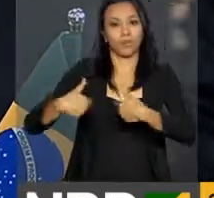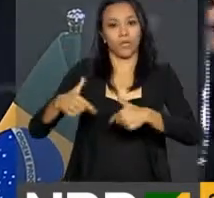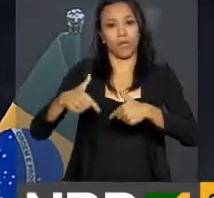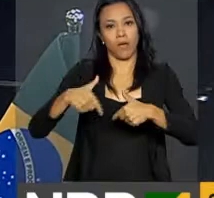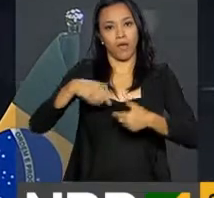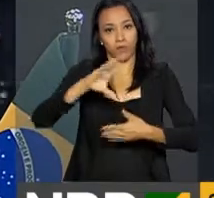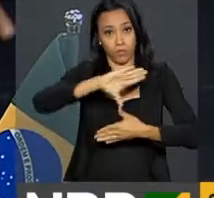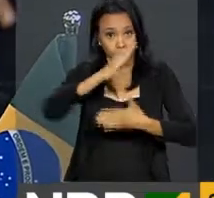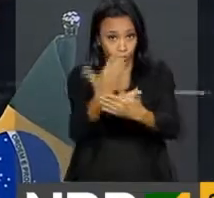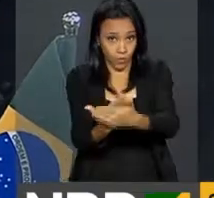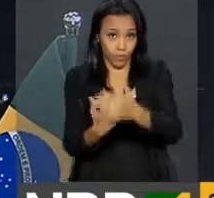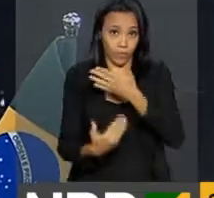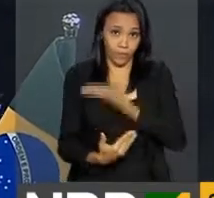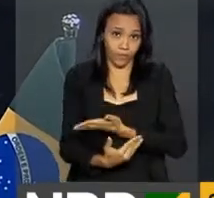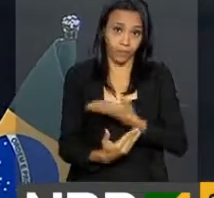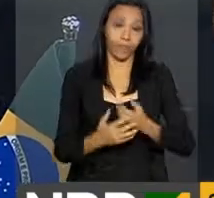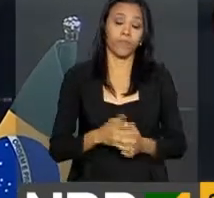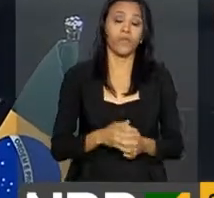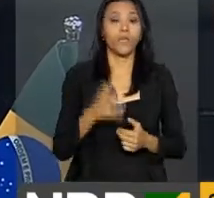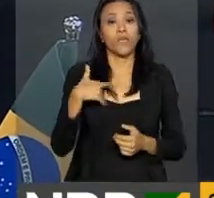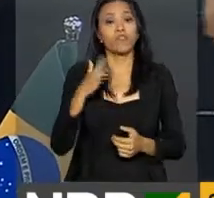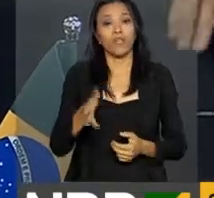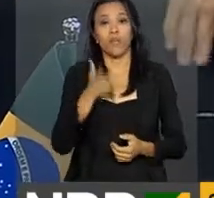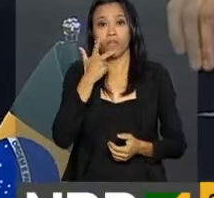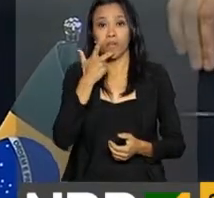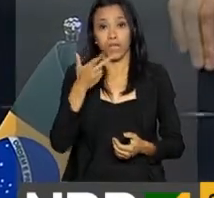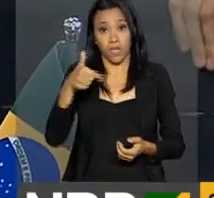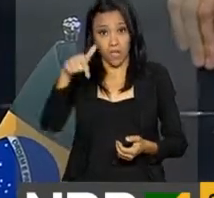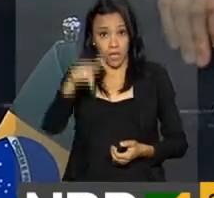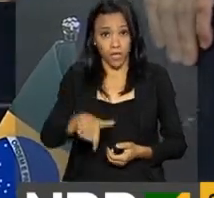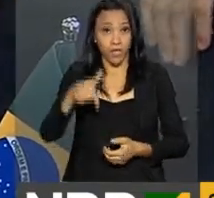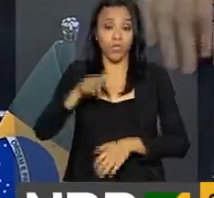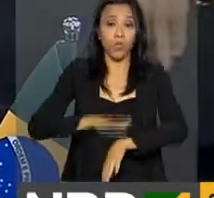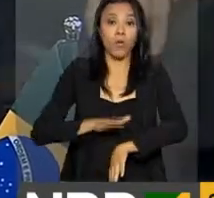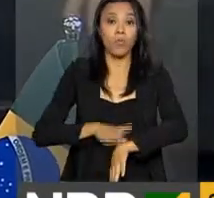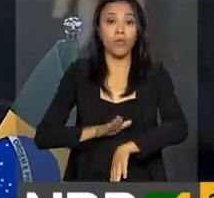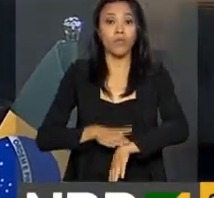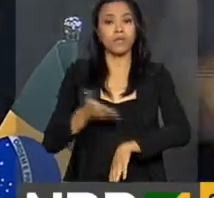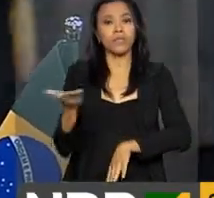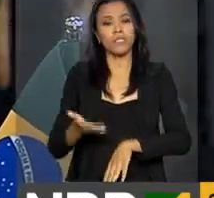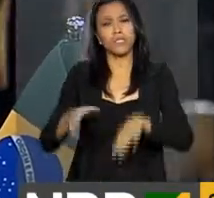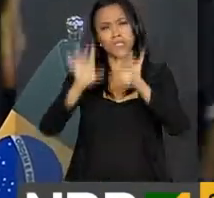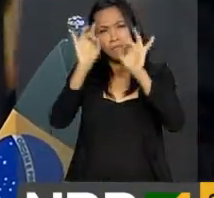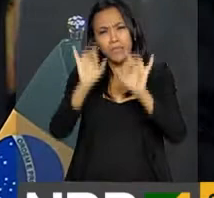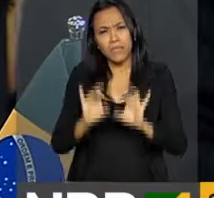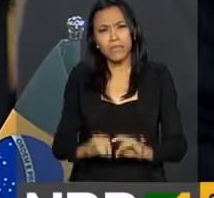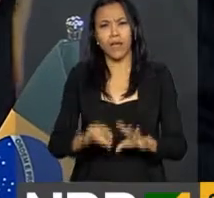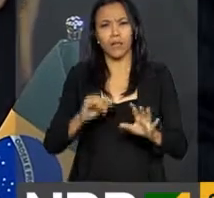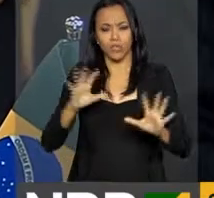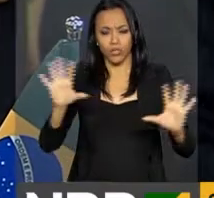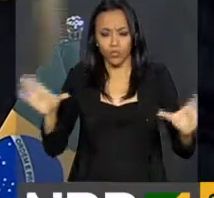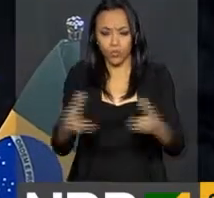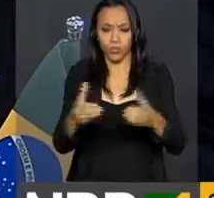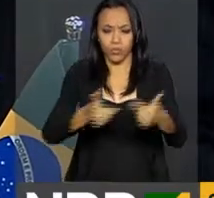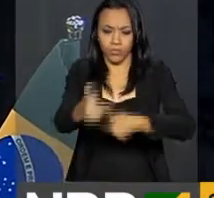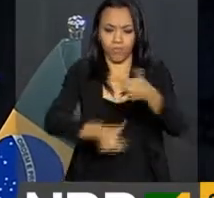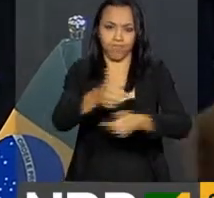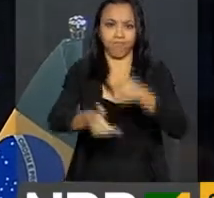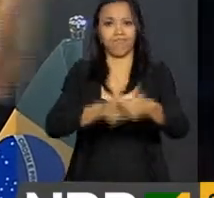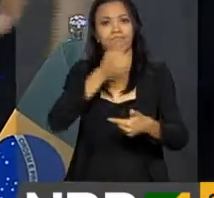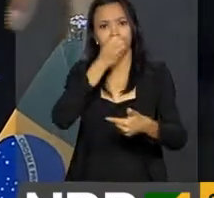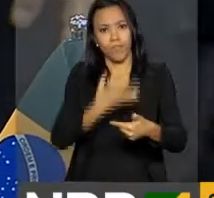Mercosul. Como tenho dito, este é um momento de especial convergência em nosso bloco. Estou certo